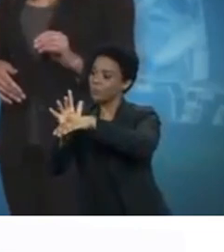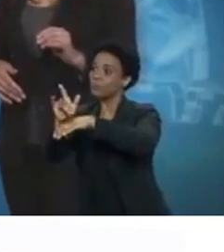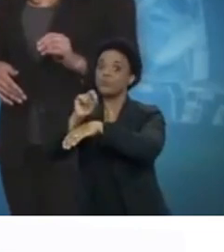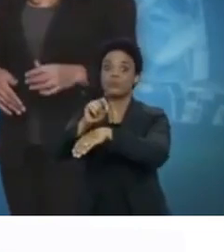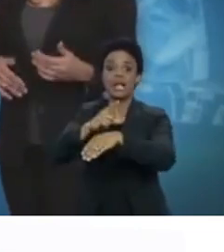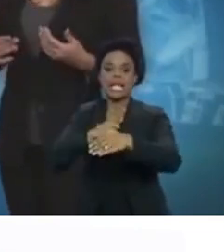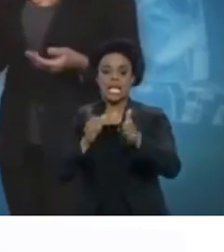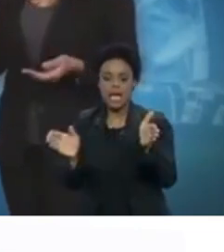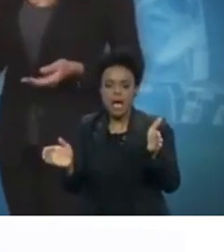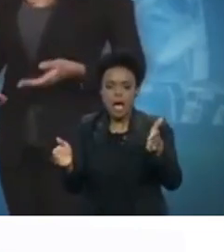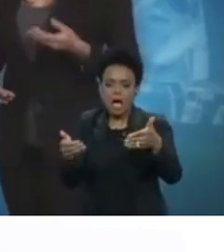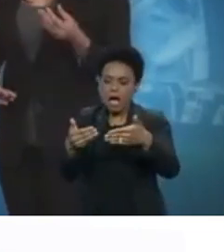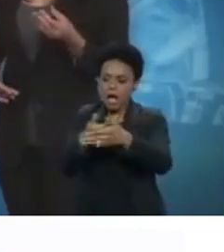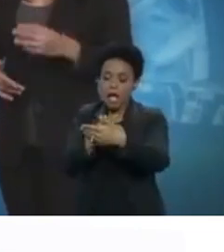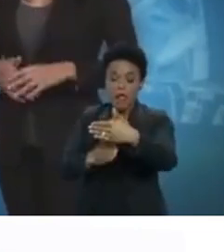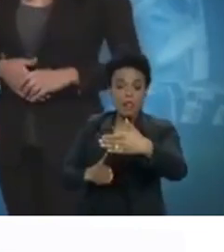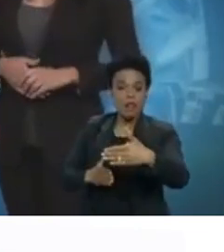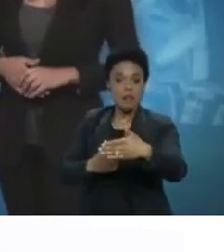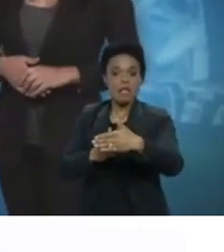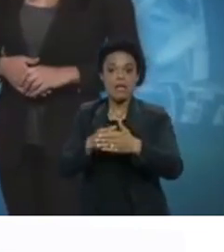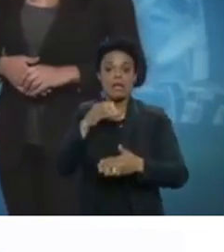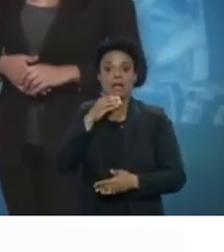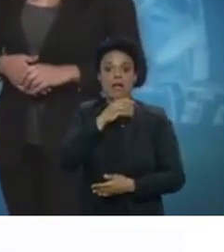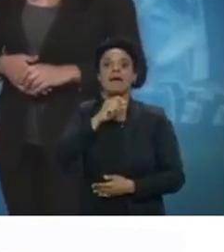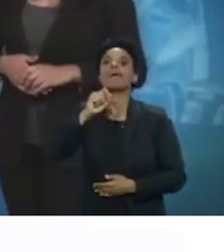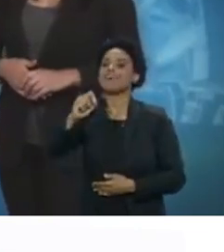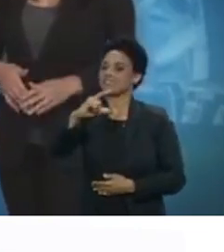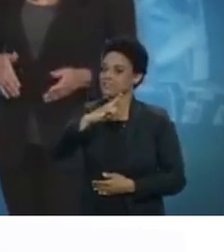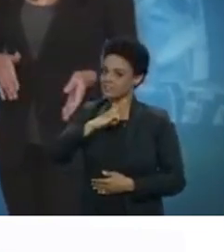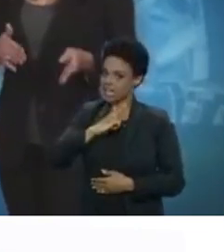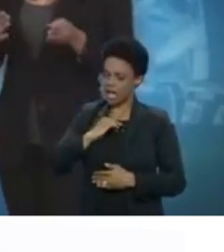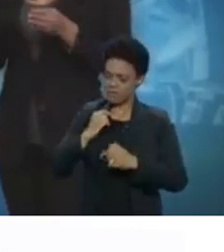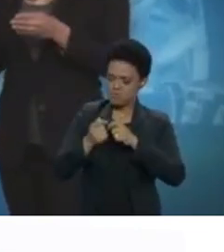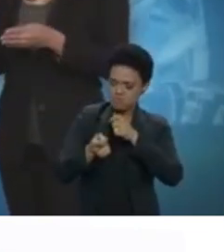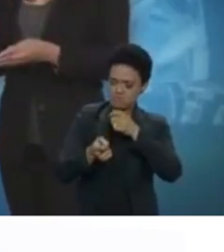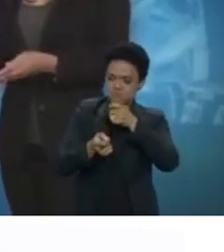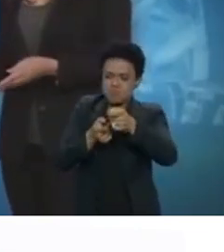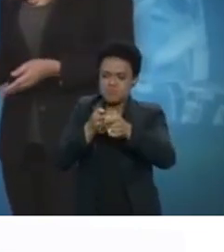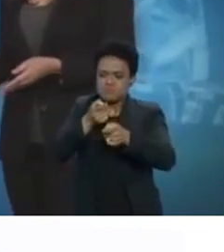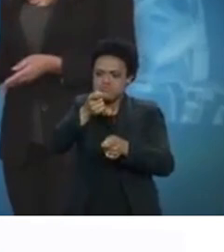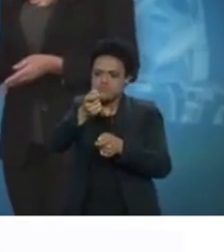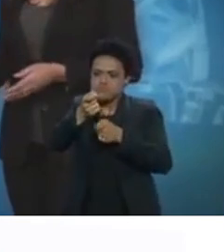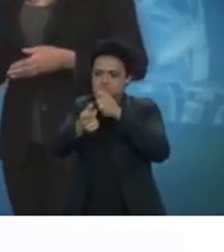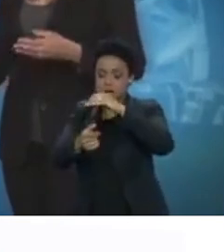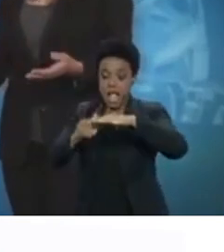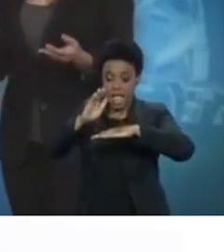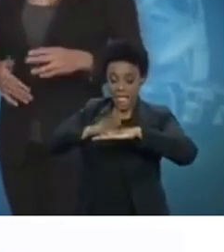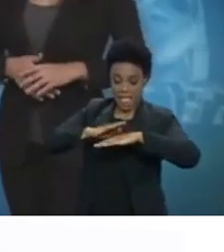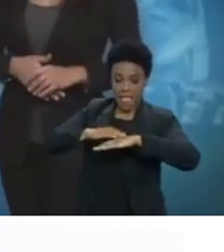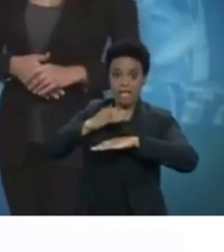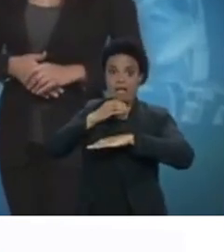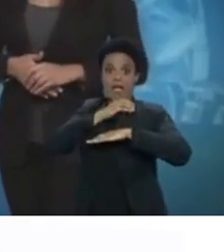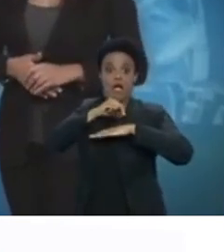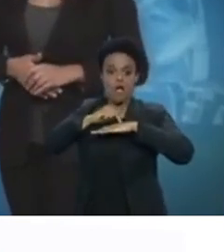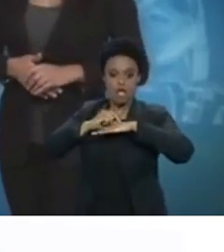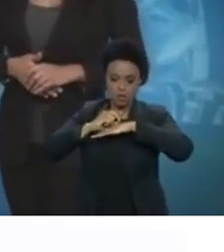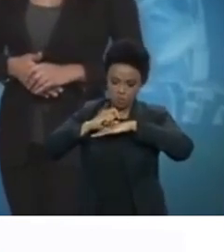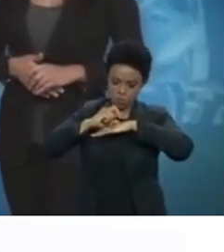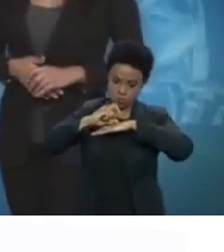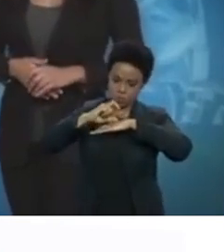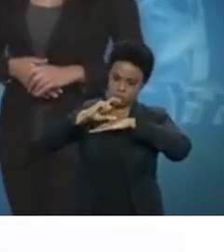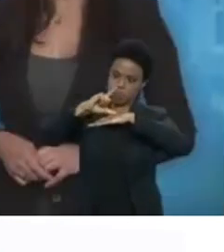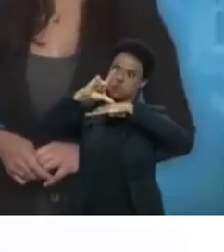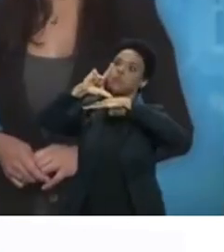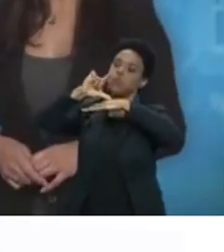limite térmica, na qual existe um gradiente de temperaturas desde a temperatura da superfície até a temperatura do